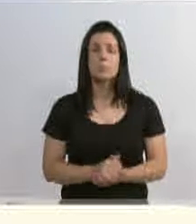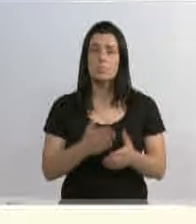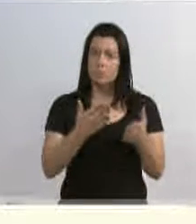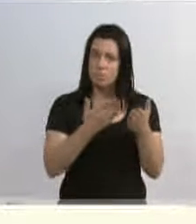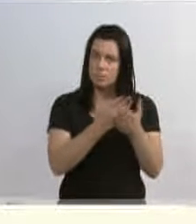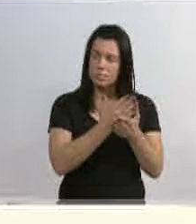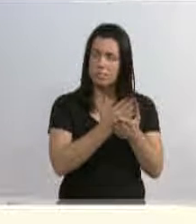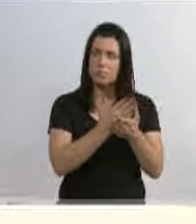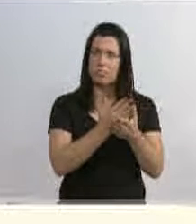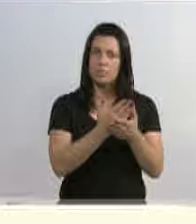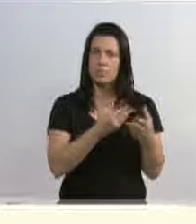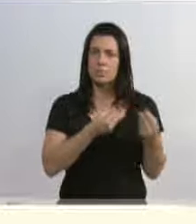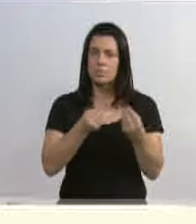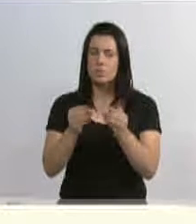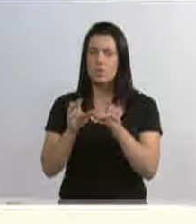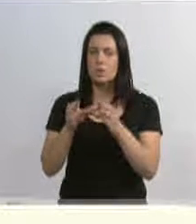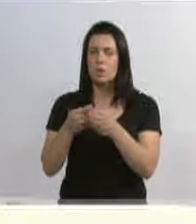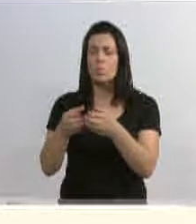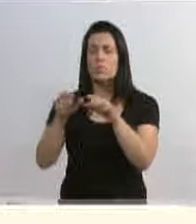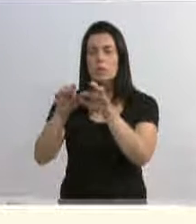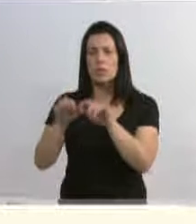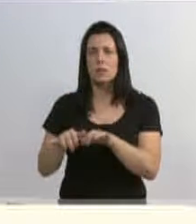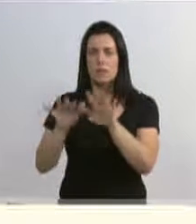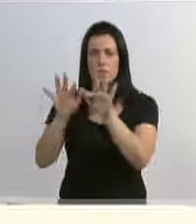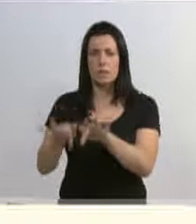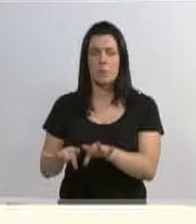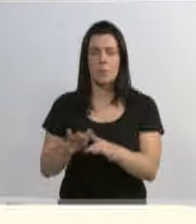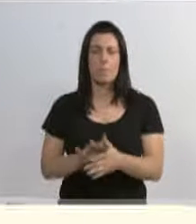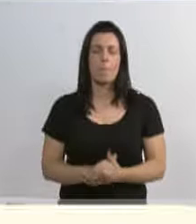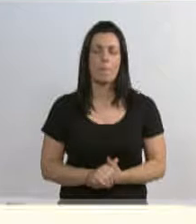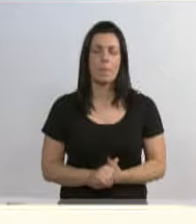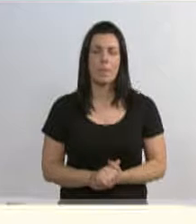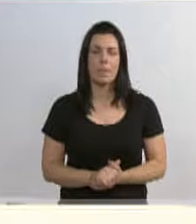Aprovado e a comissão de redação final.